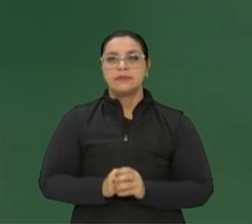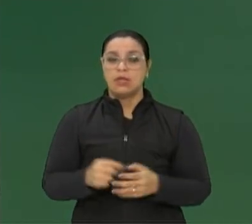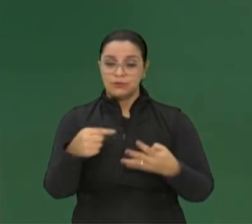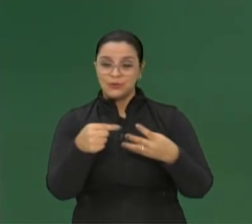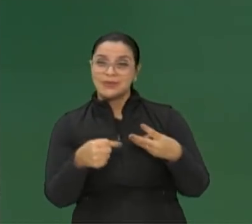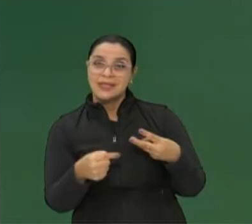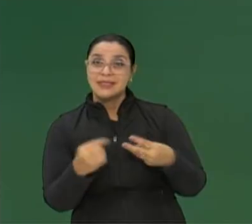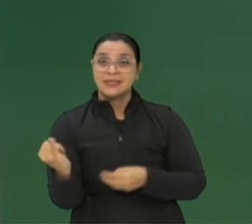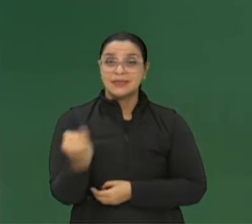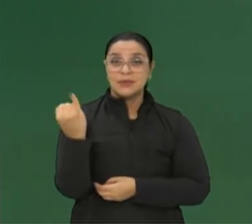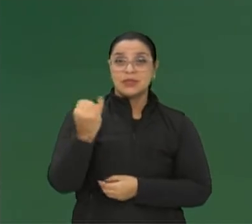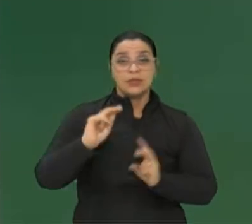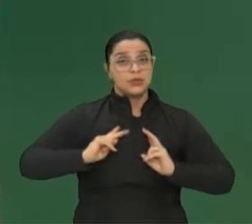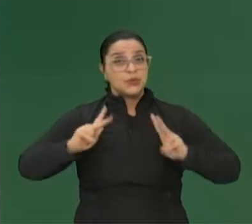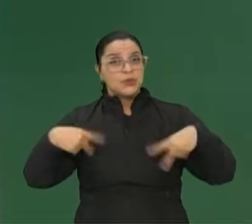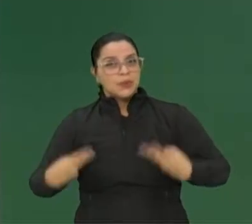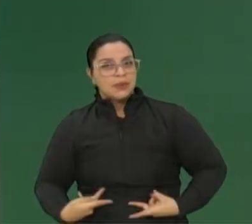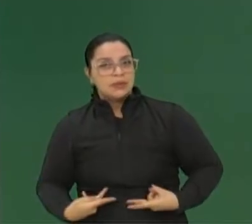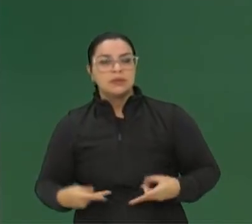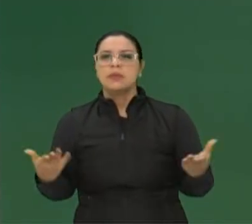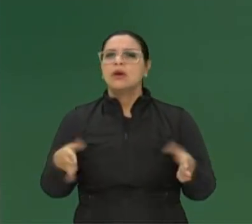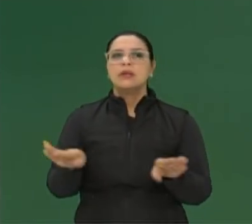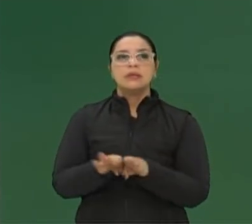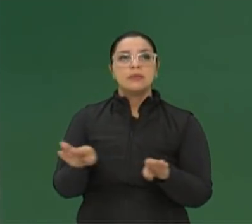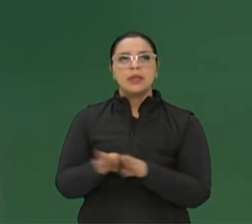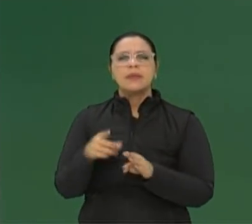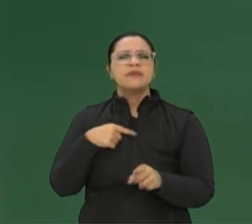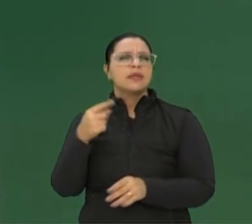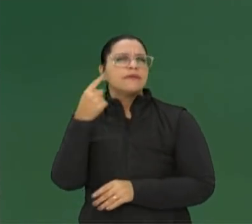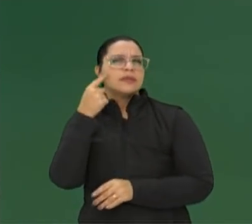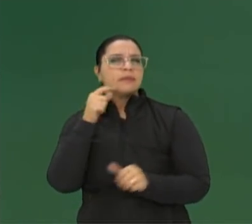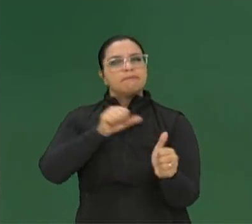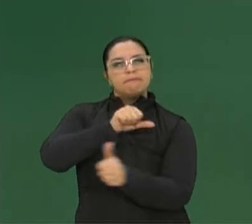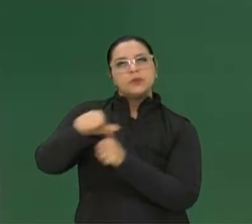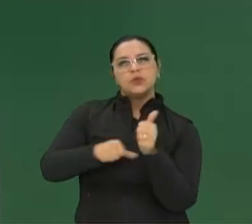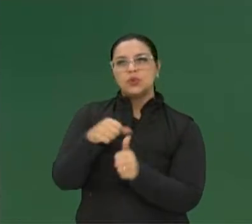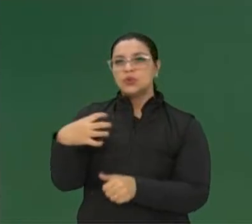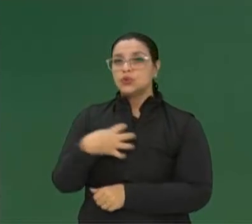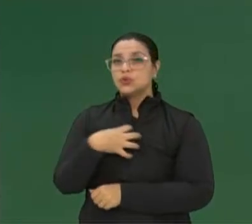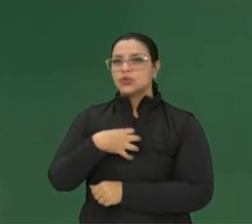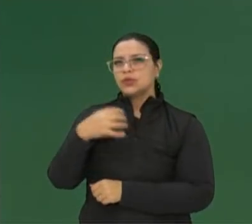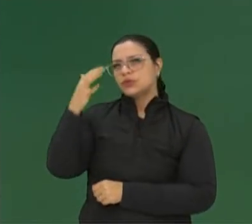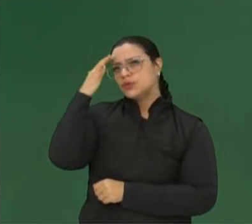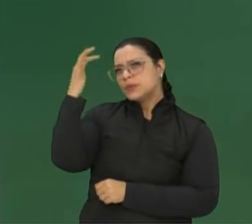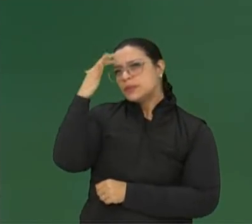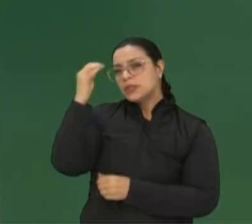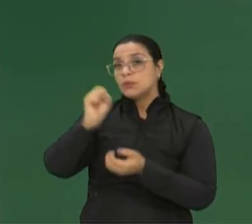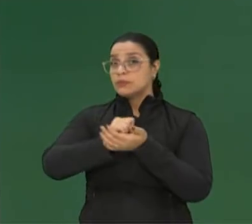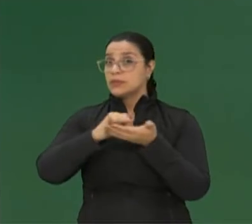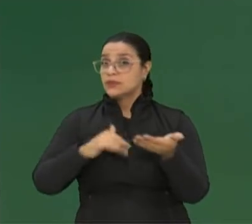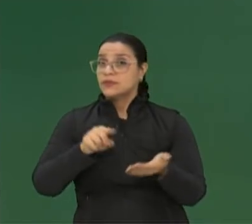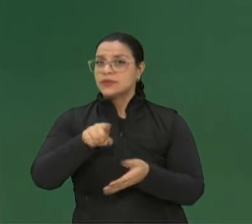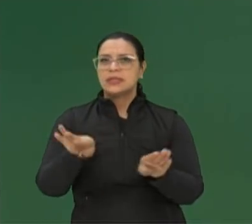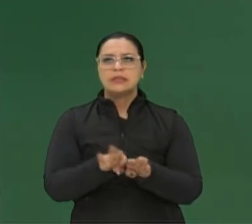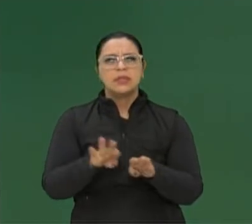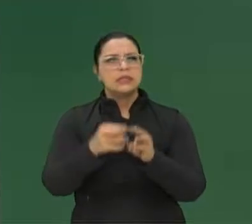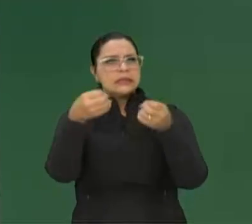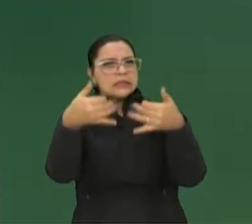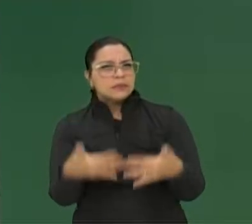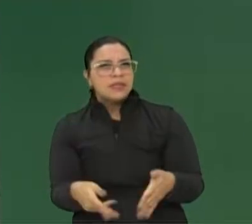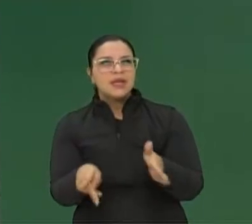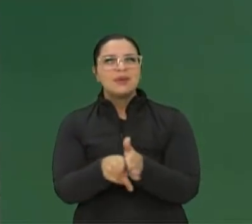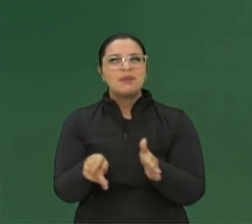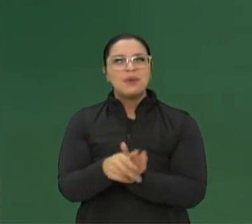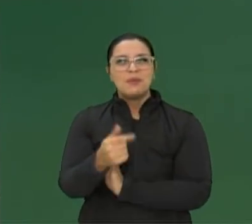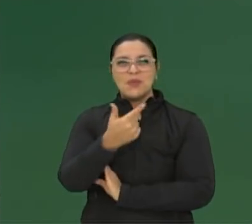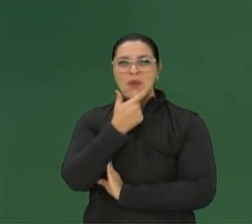principais aí do humanismo. E para fechar essa questão aí dessa mudança de pensamento, um exercício aqui, né, citando